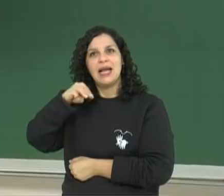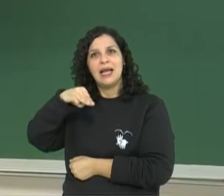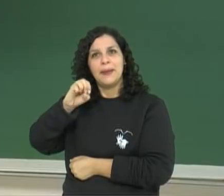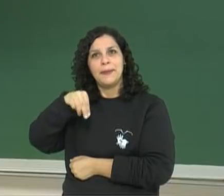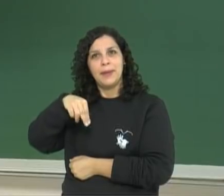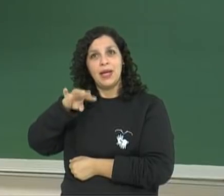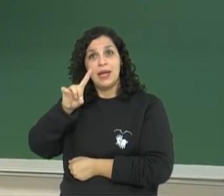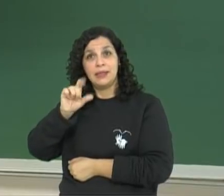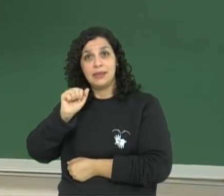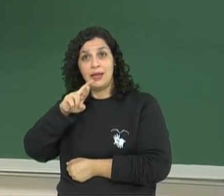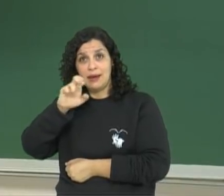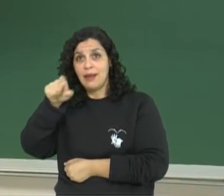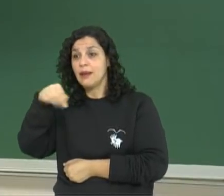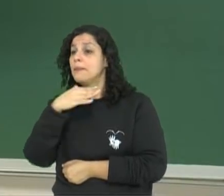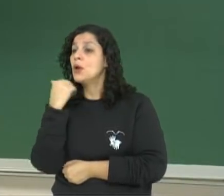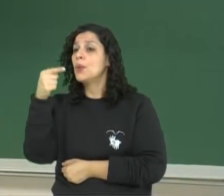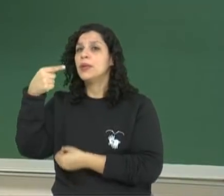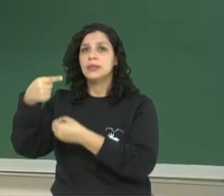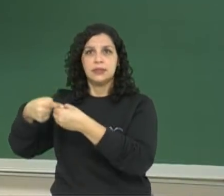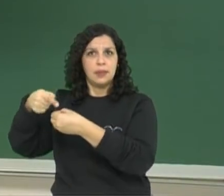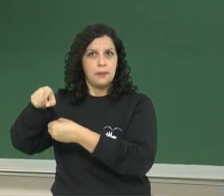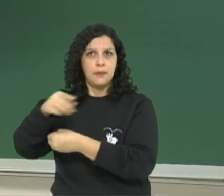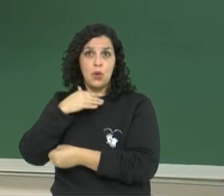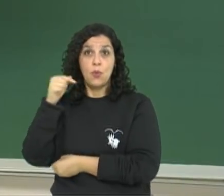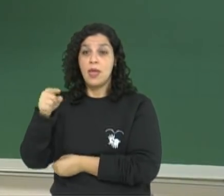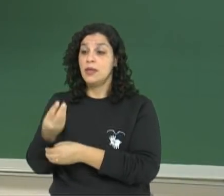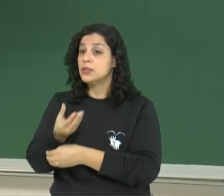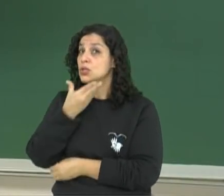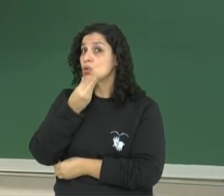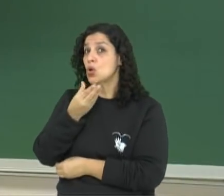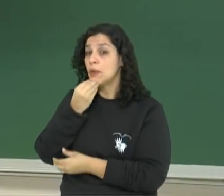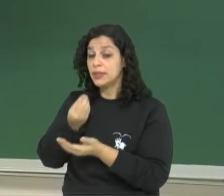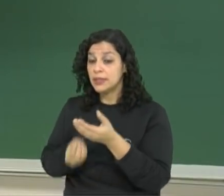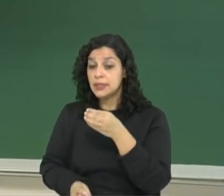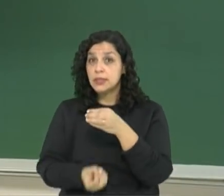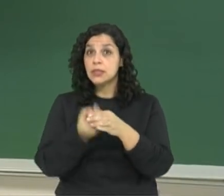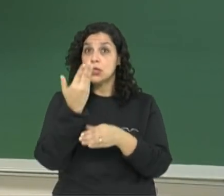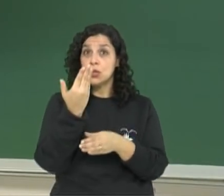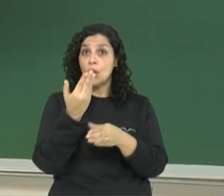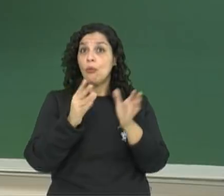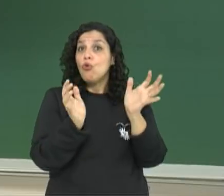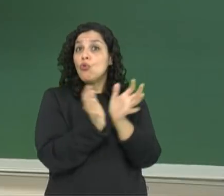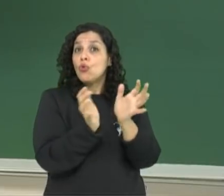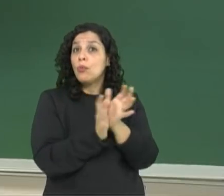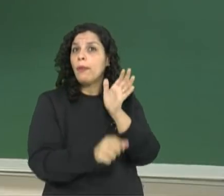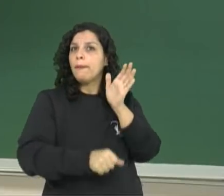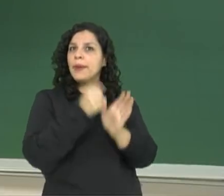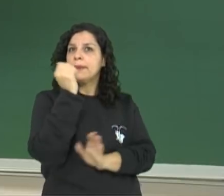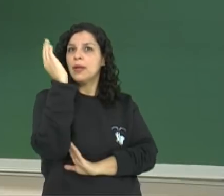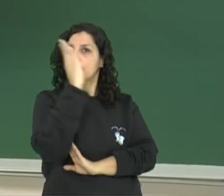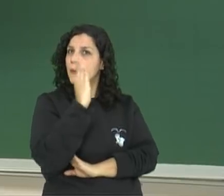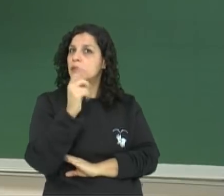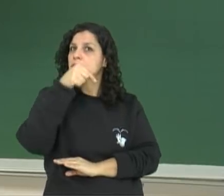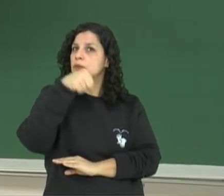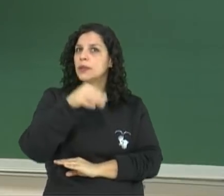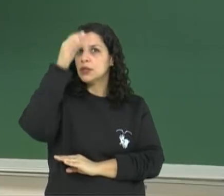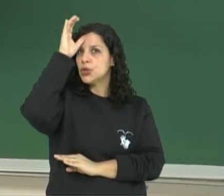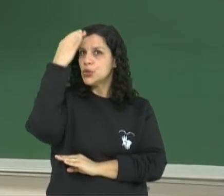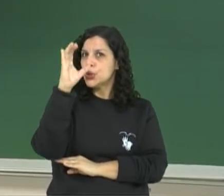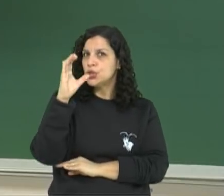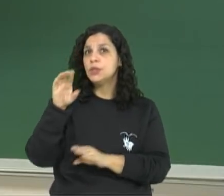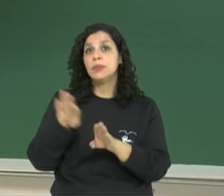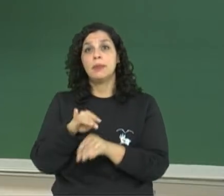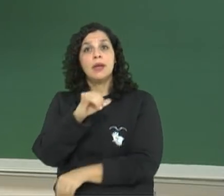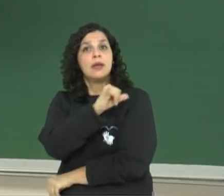né? Ele acabou falecendo lá, mas foi esse homem que trouxe o Muay Thai para o Brasil, principalmente Curitiba e Rio